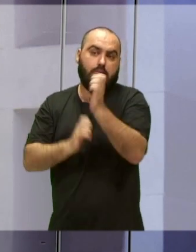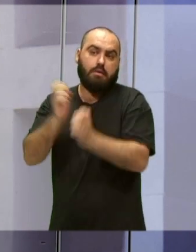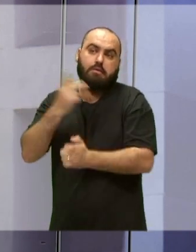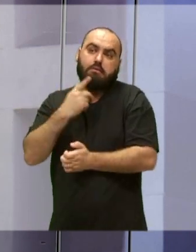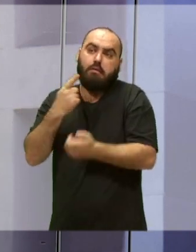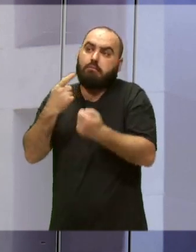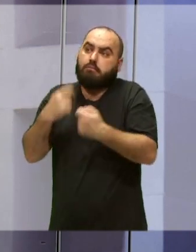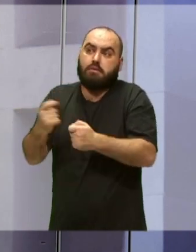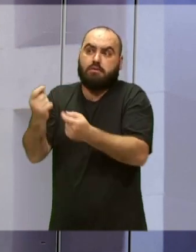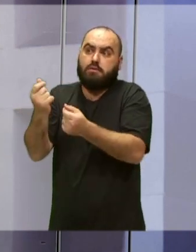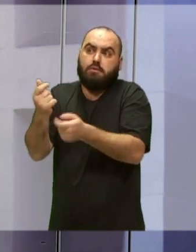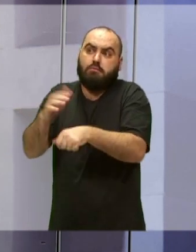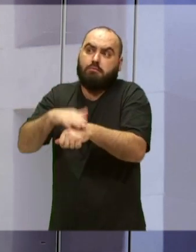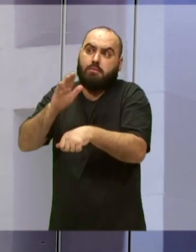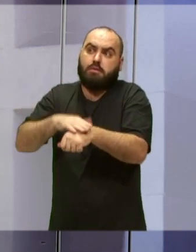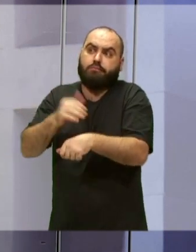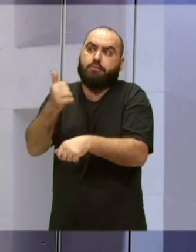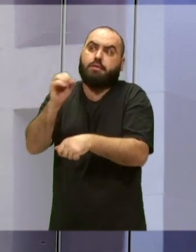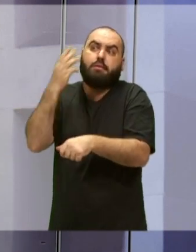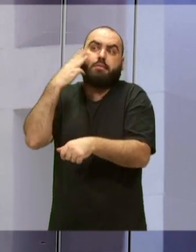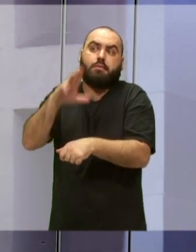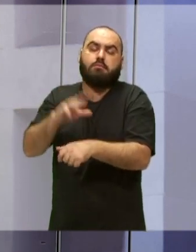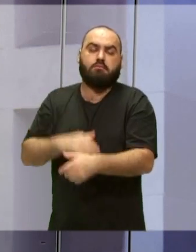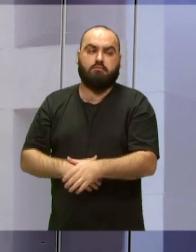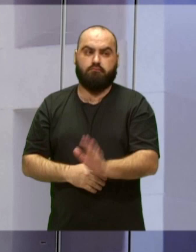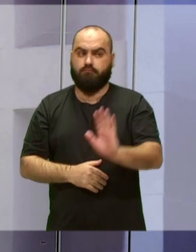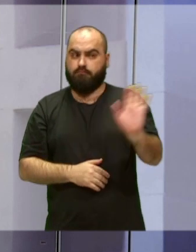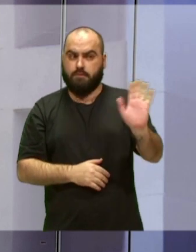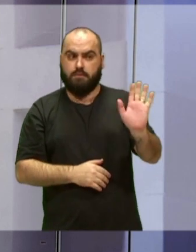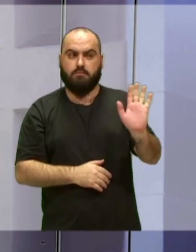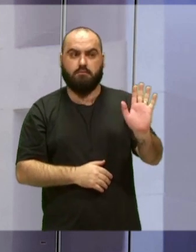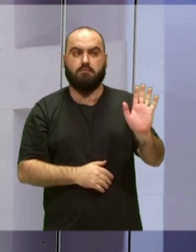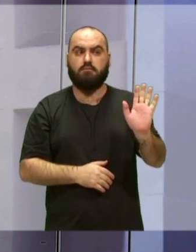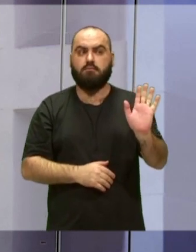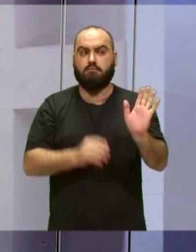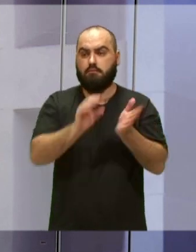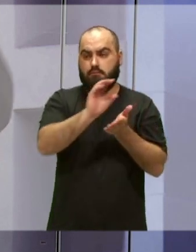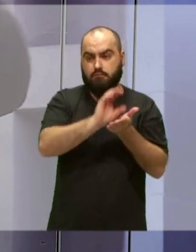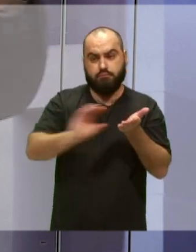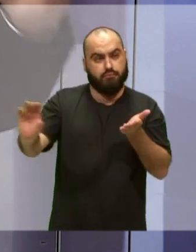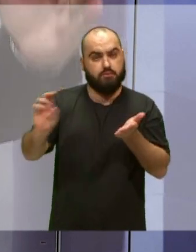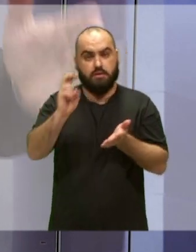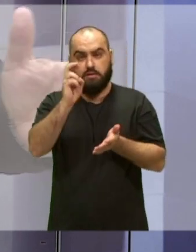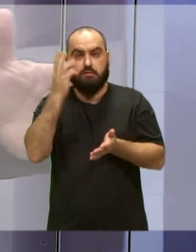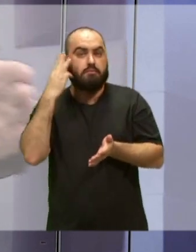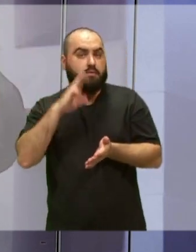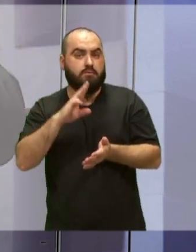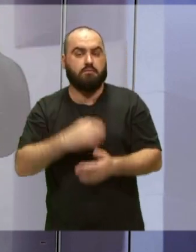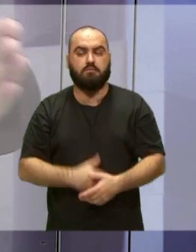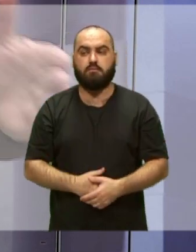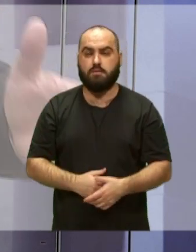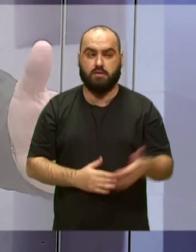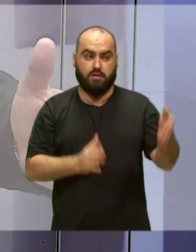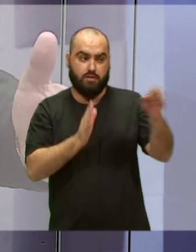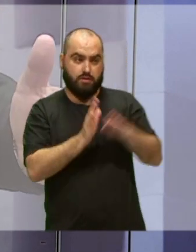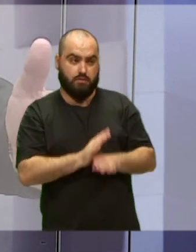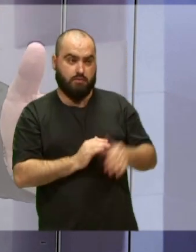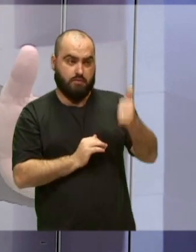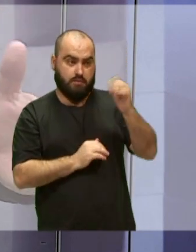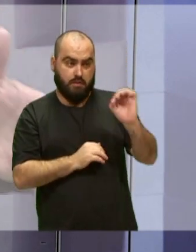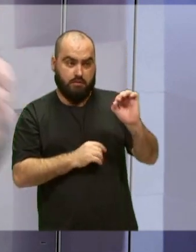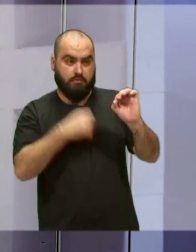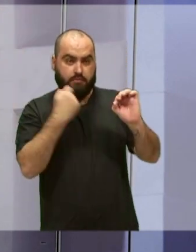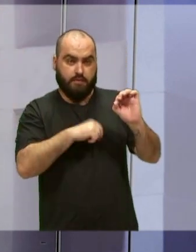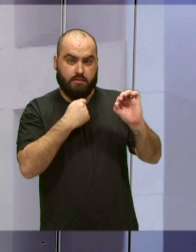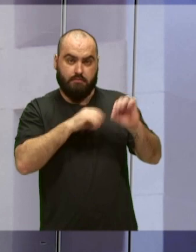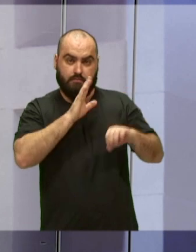aditivo e é 10 milhões e ele disse ó não o aditivo vai ser de 5 milhões ela recebeu 10 e vai ter que ter um aditivo de 5